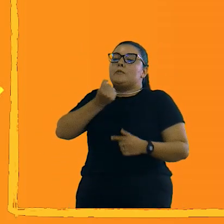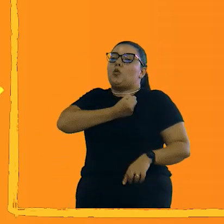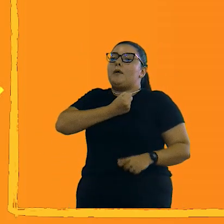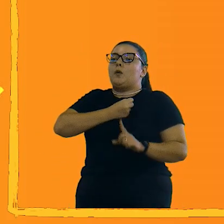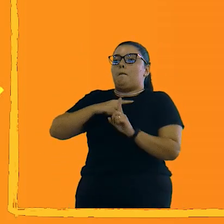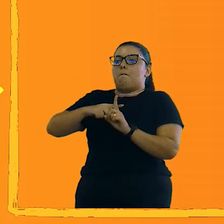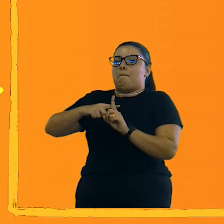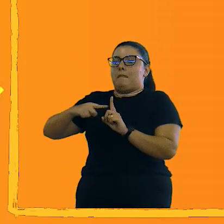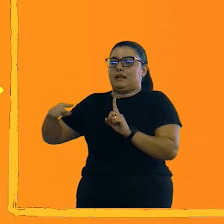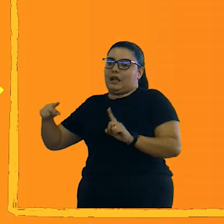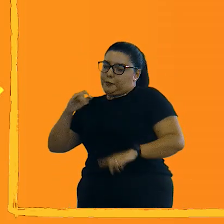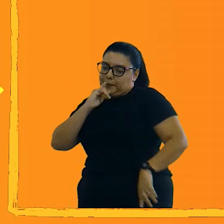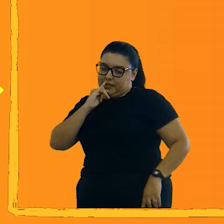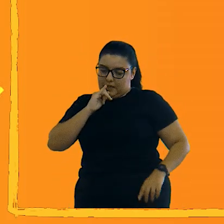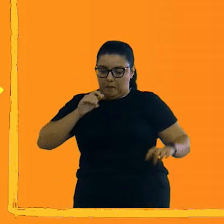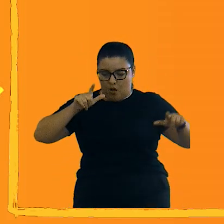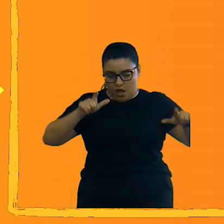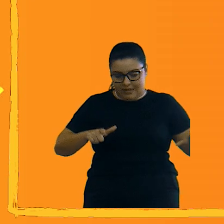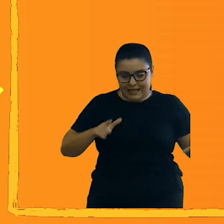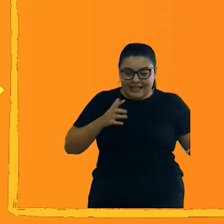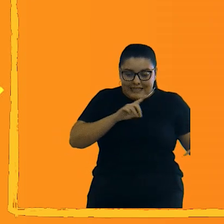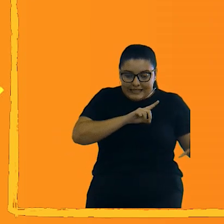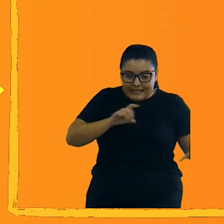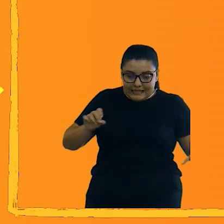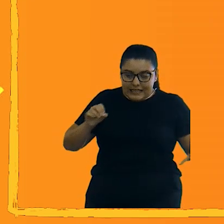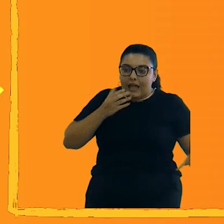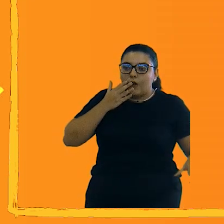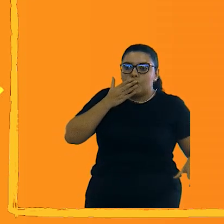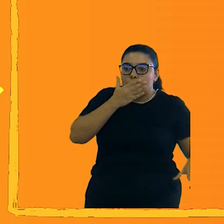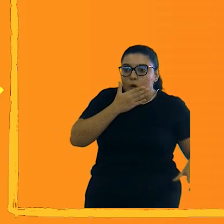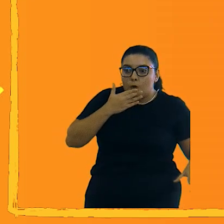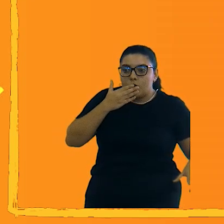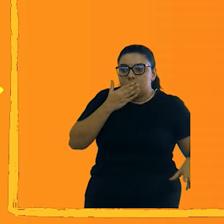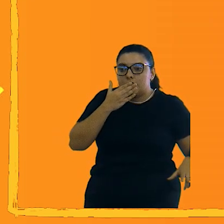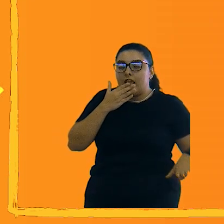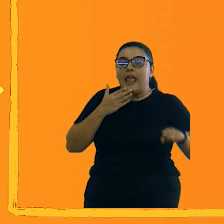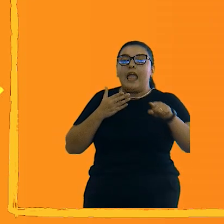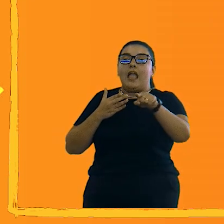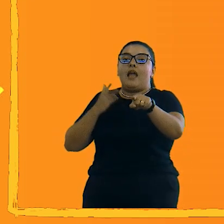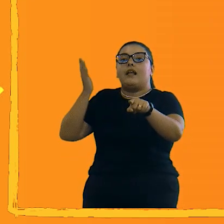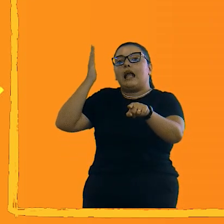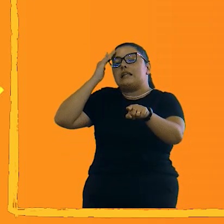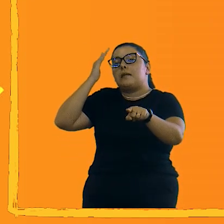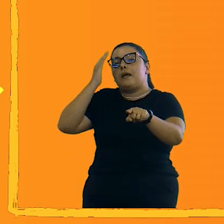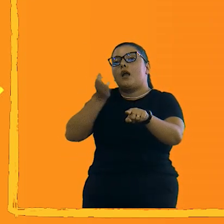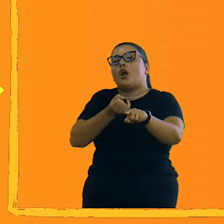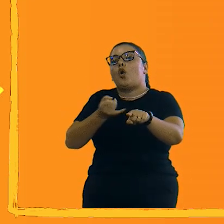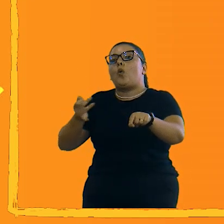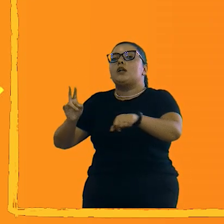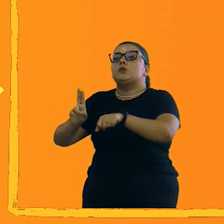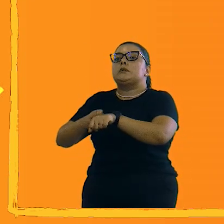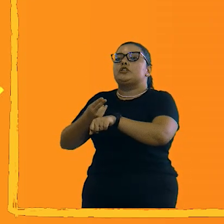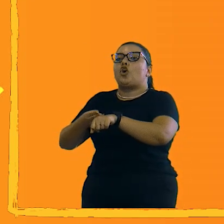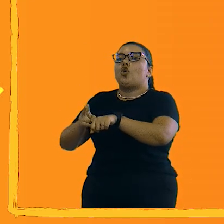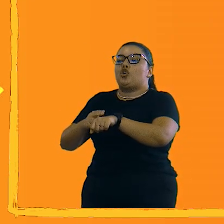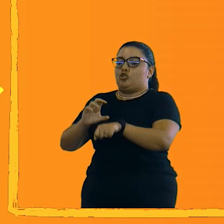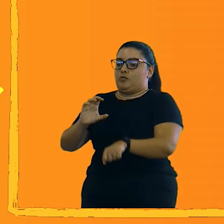todo a outra razão também tem que ser a parte pelo